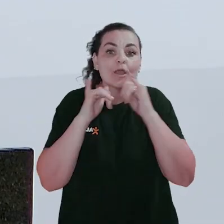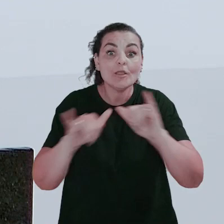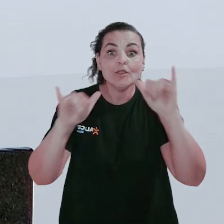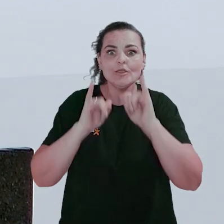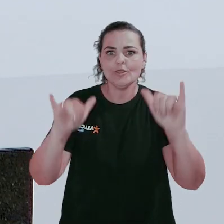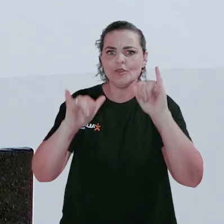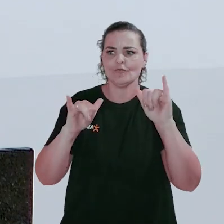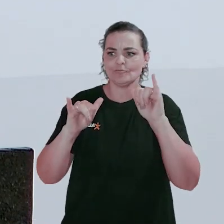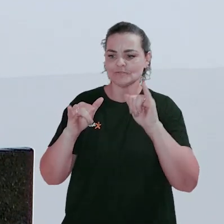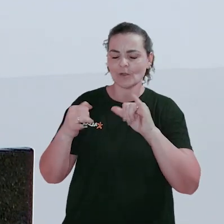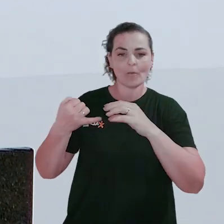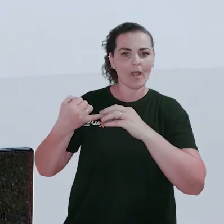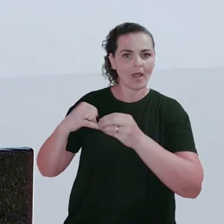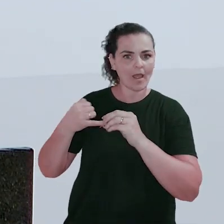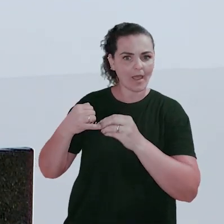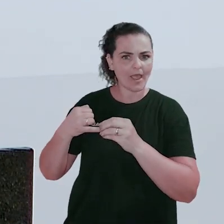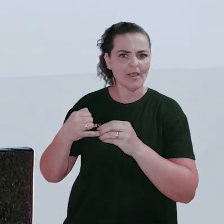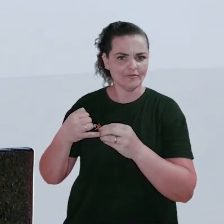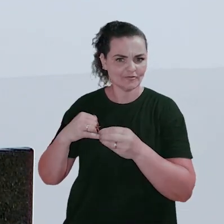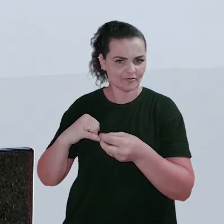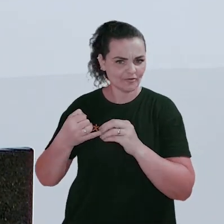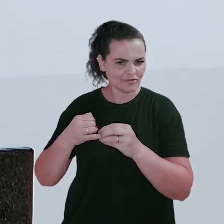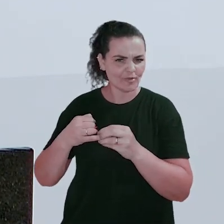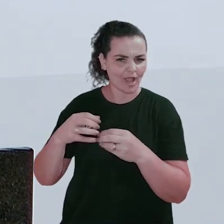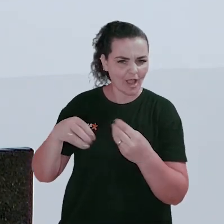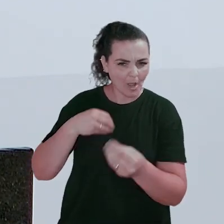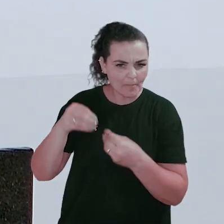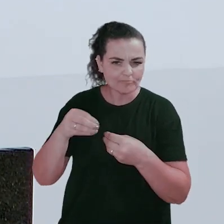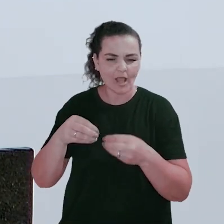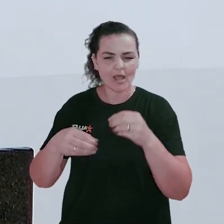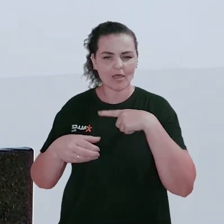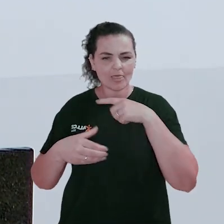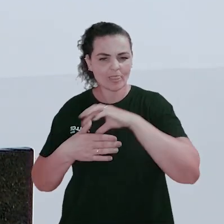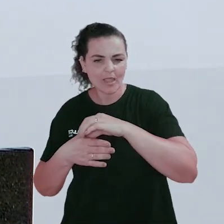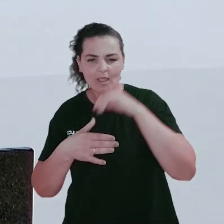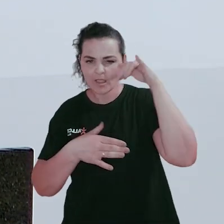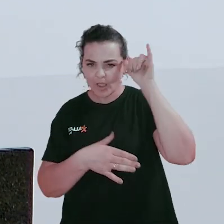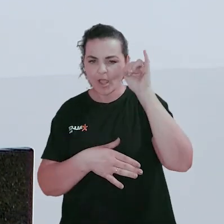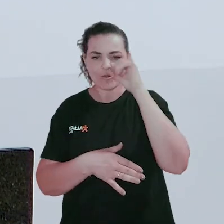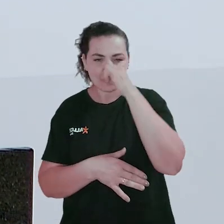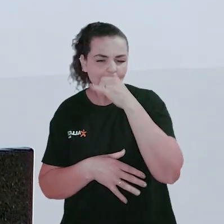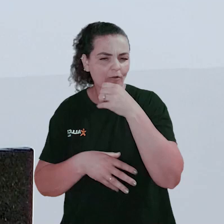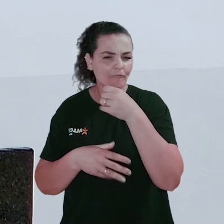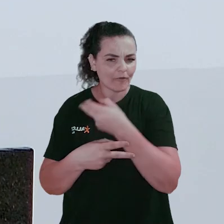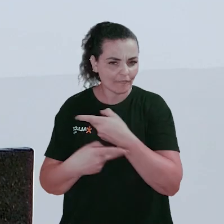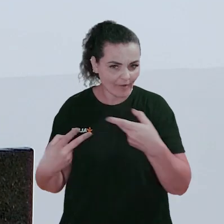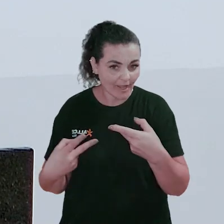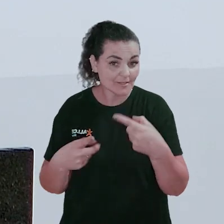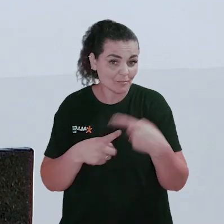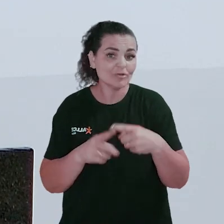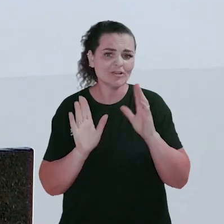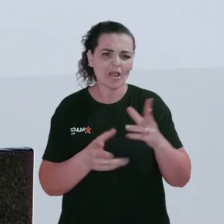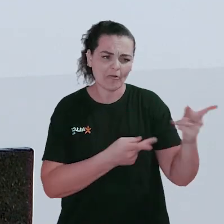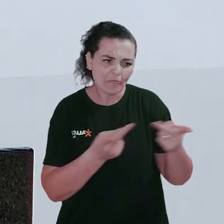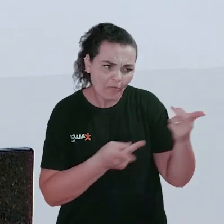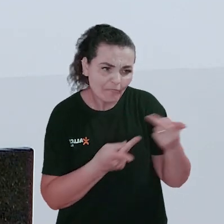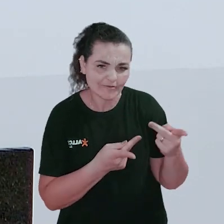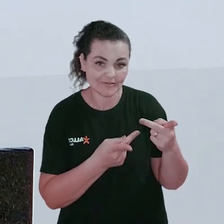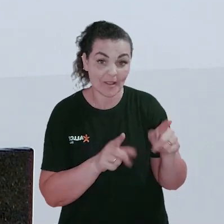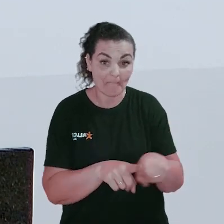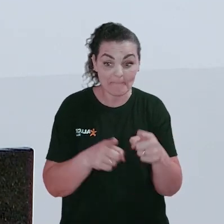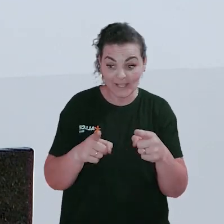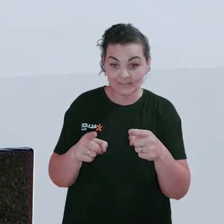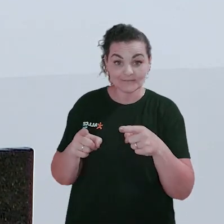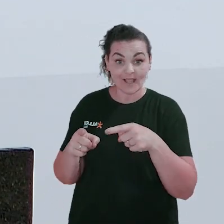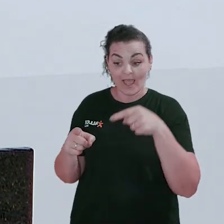questão de divulgar esta feijoada em especial, entre tantas outras que nós recebemos convite? Que o objetivo